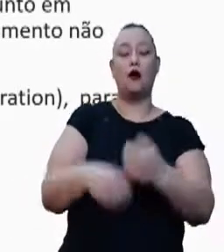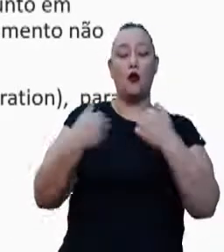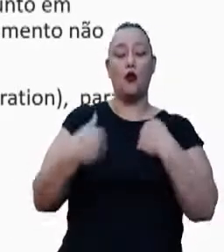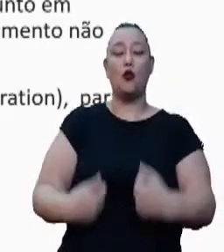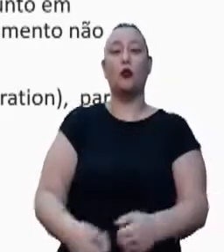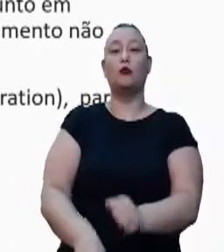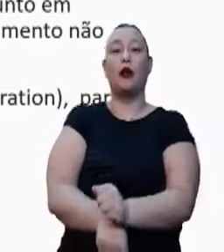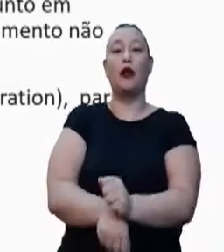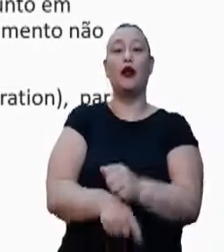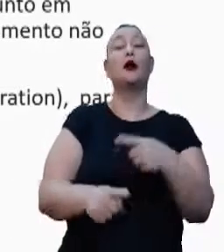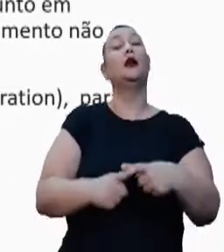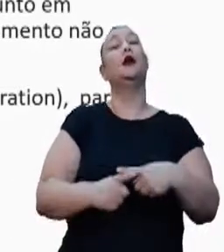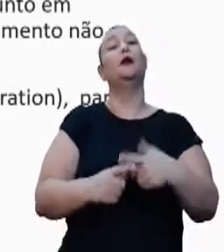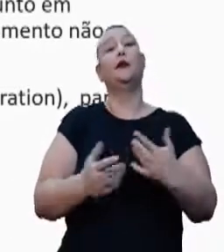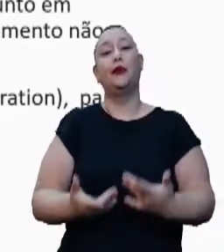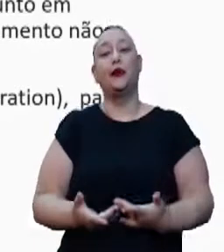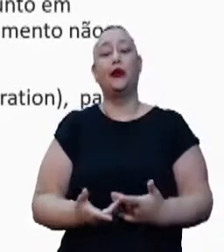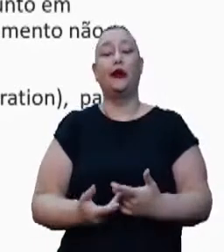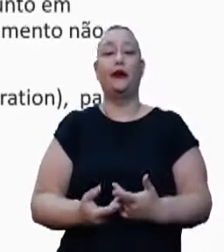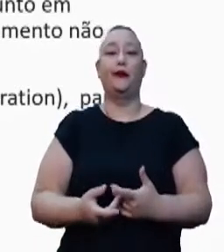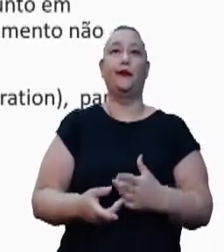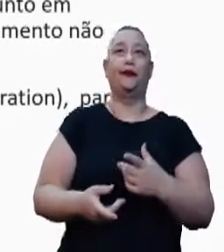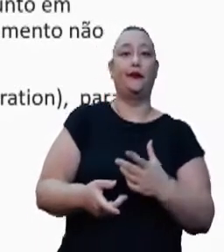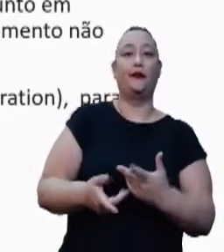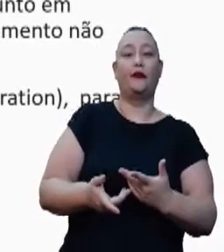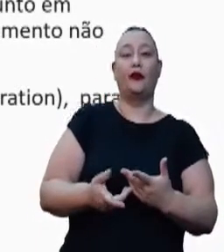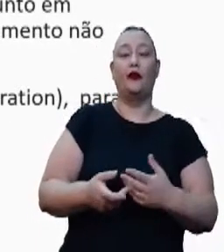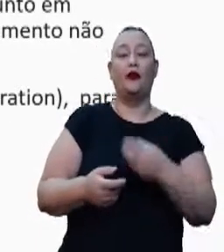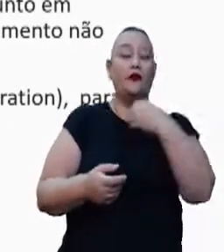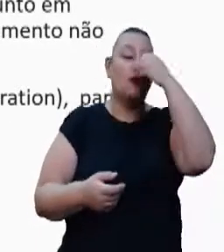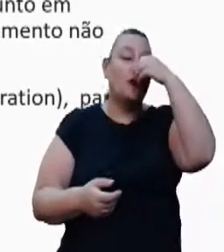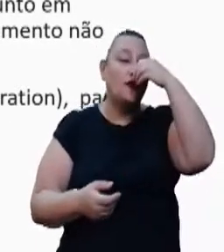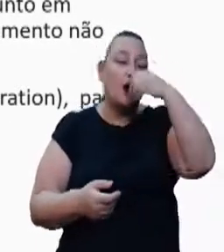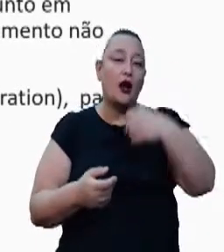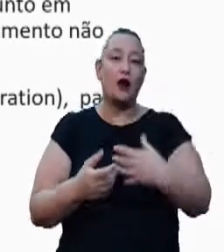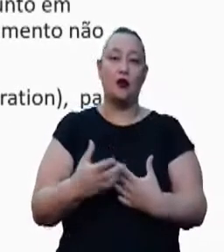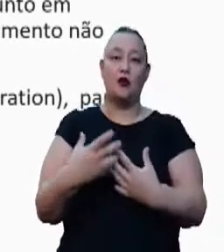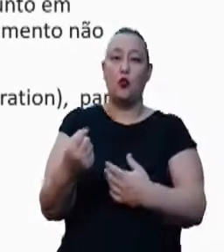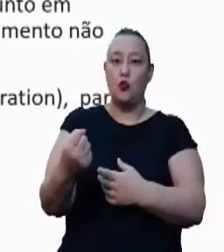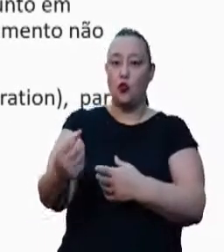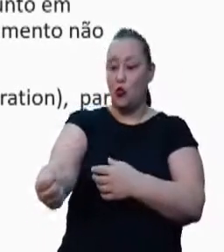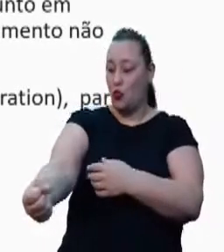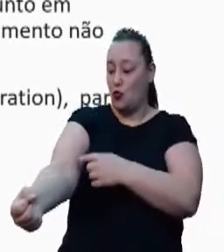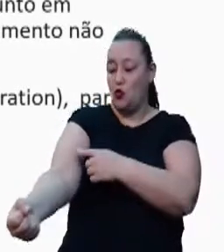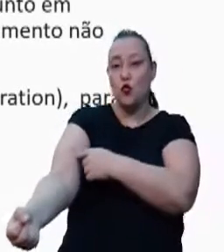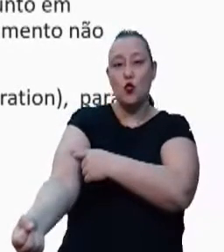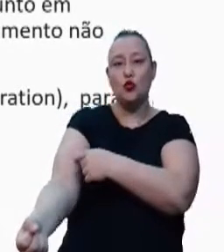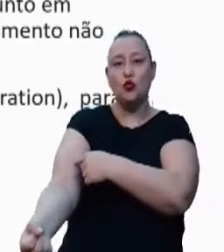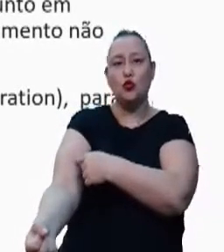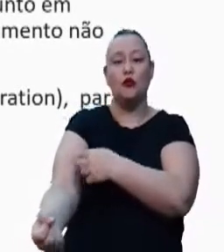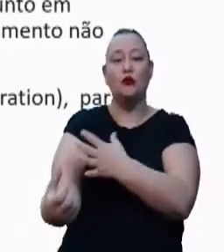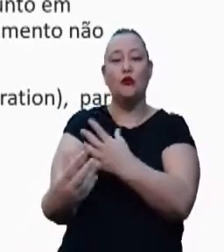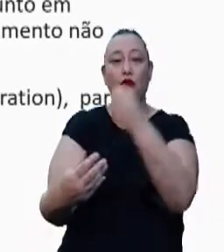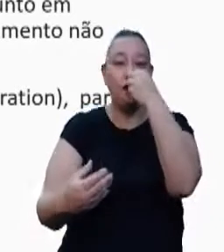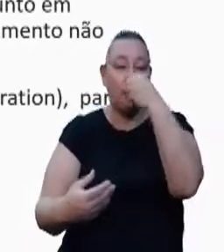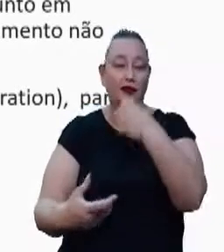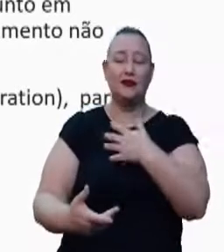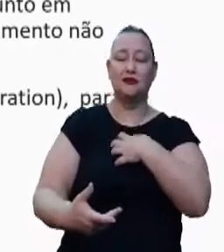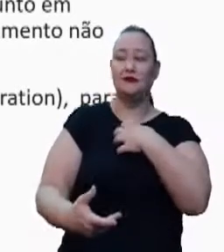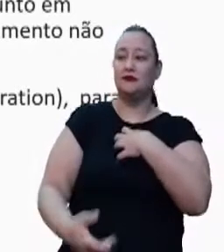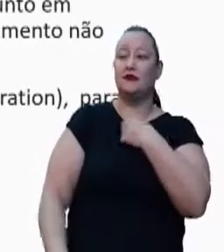Por quê? Porque ela causa um enfraquecimento dos músculos. Então, a pessoa tem sintomas de